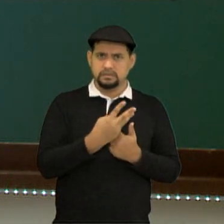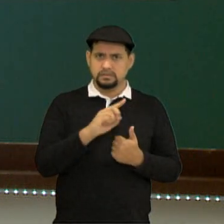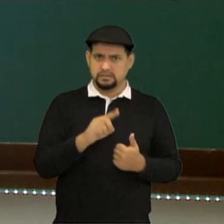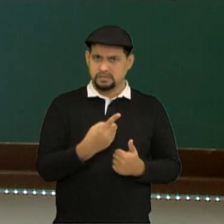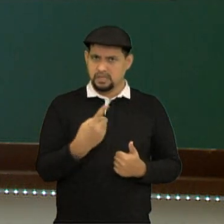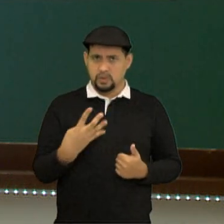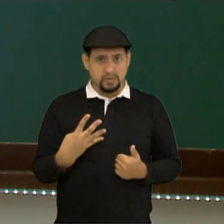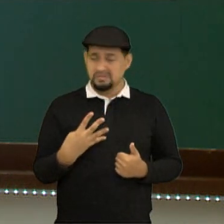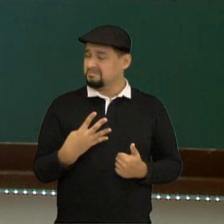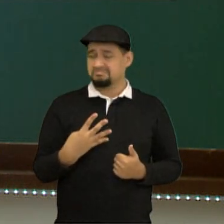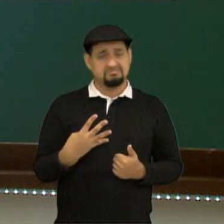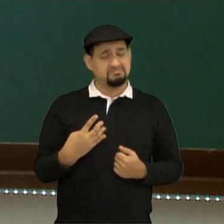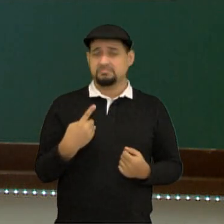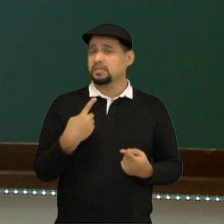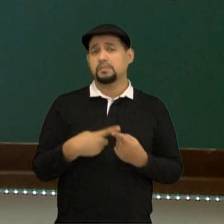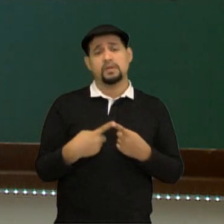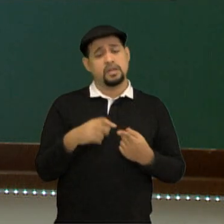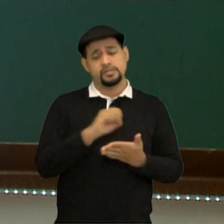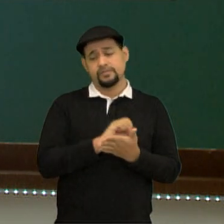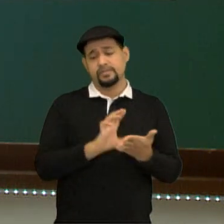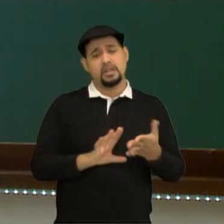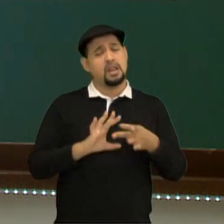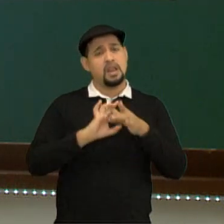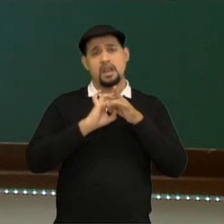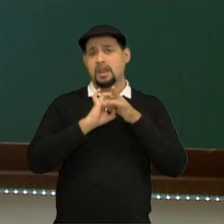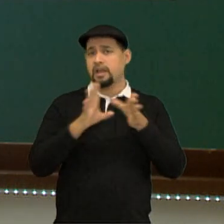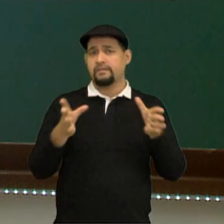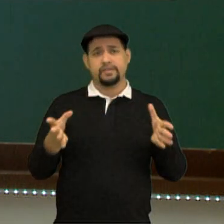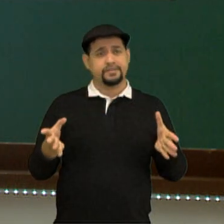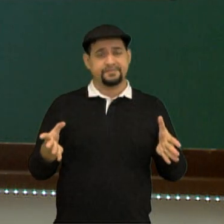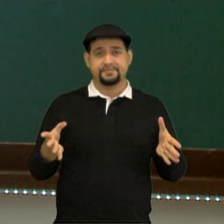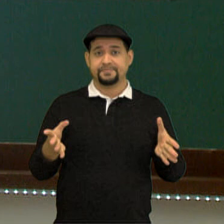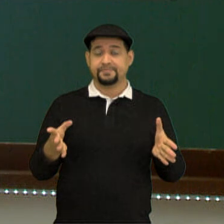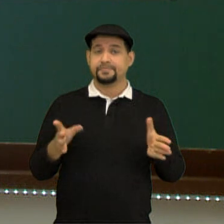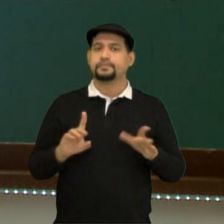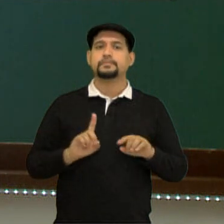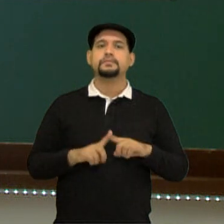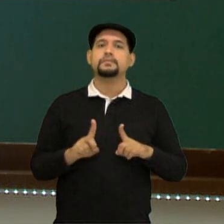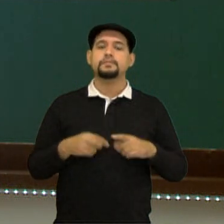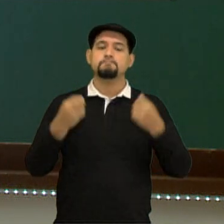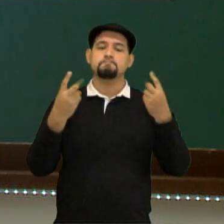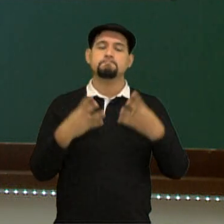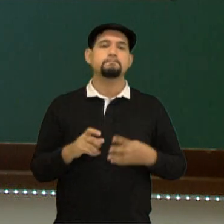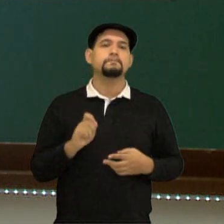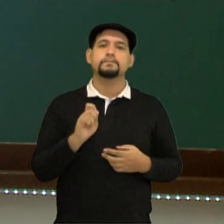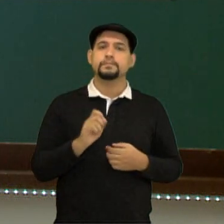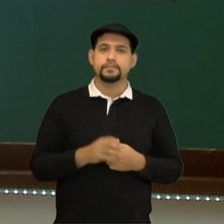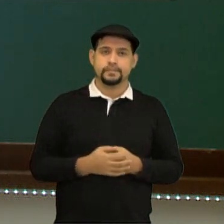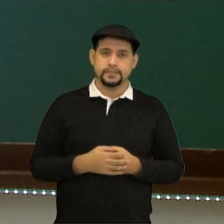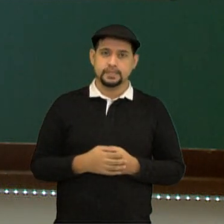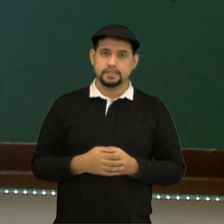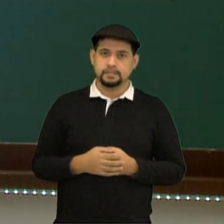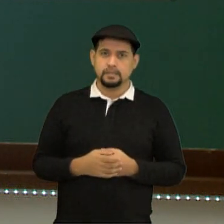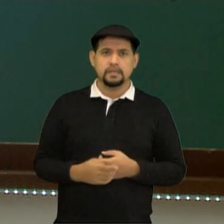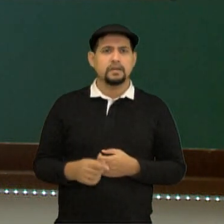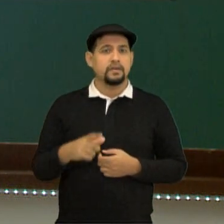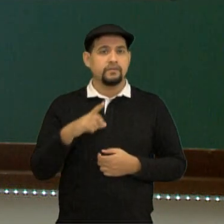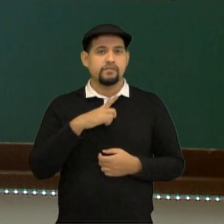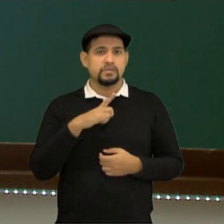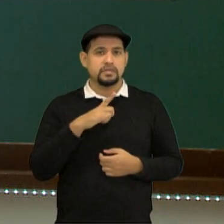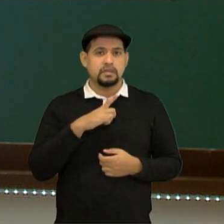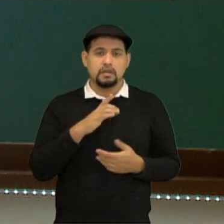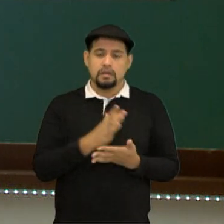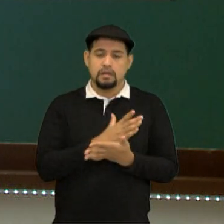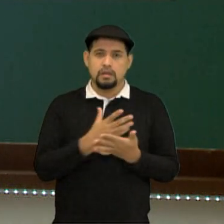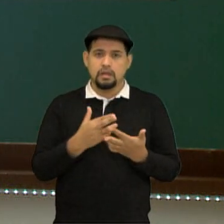Não, porque o exercício está totalmente aberto, tá? A única coisa que eu digo sempre, se você tem